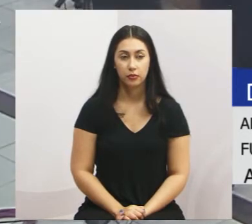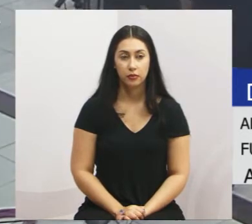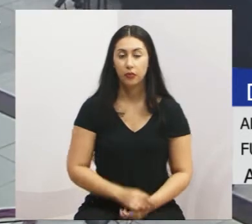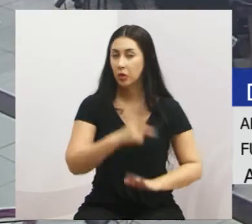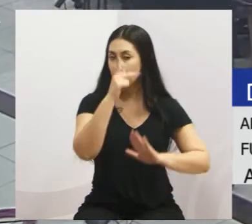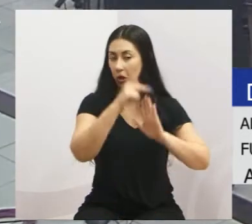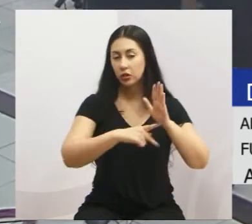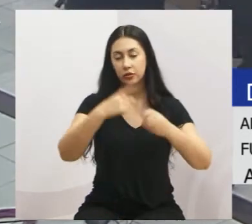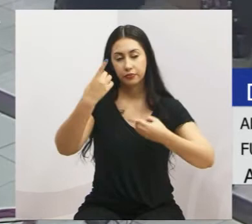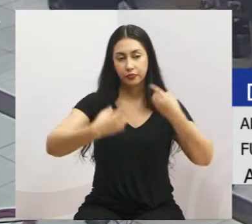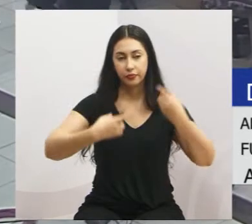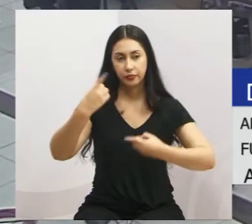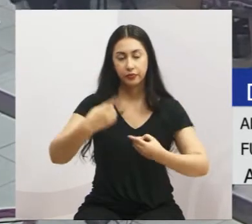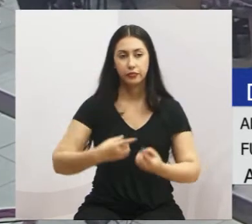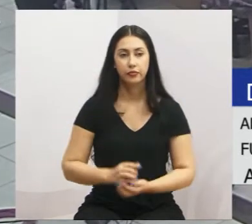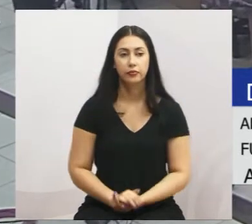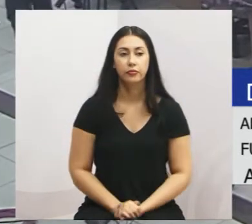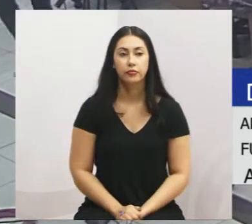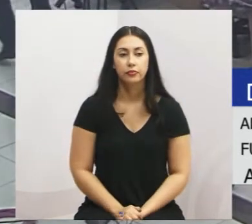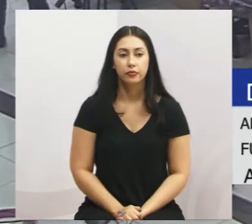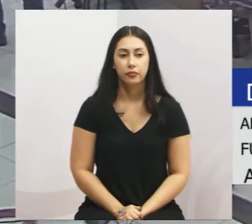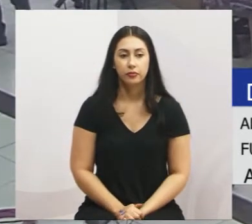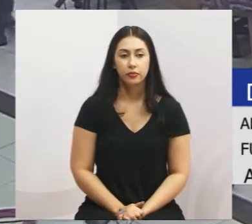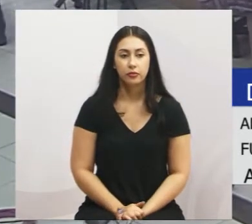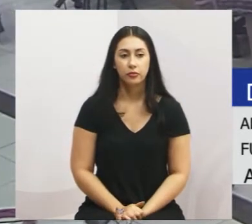Projeto continua em discussão.